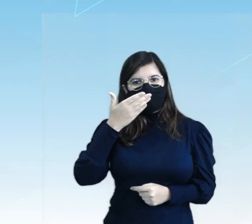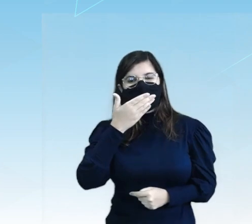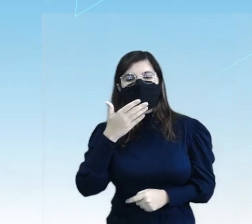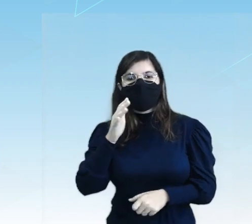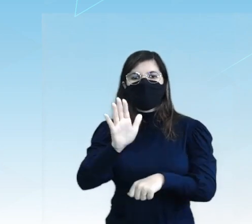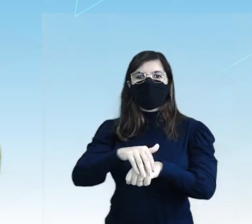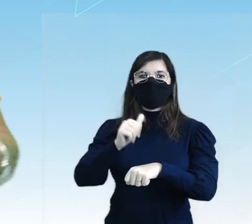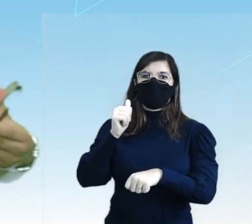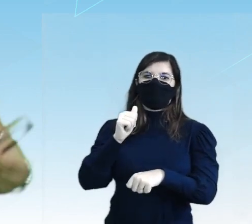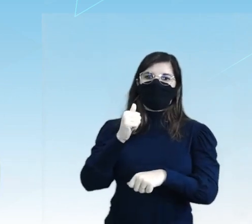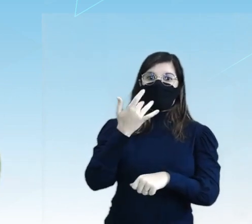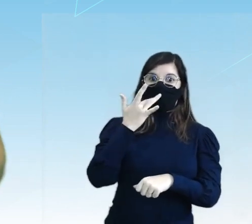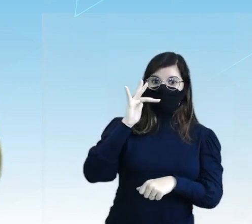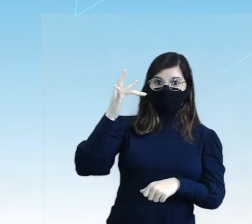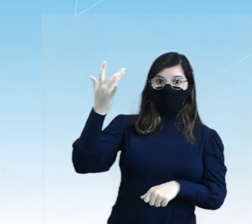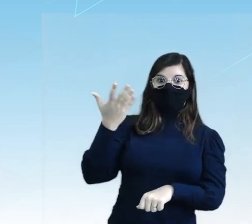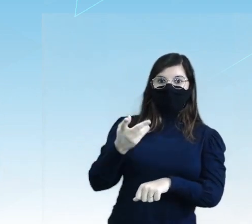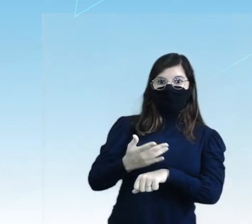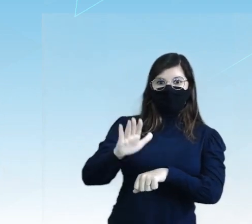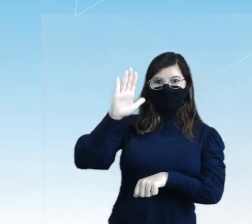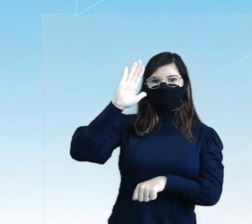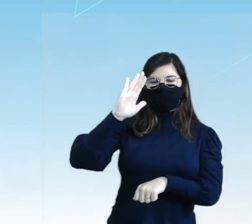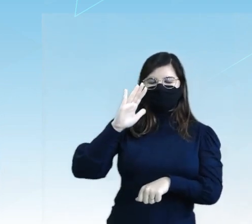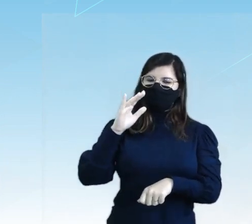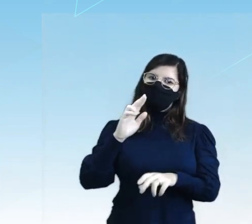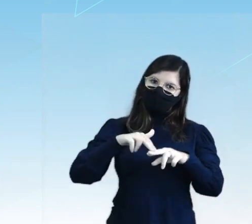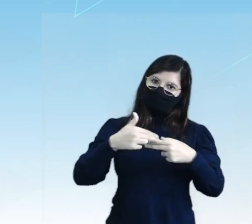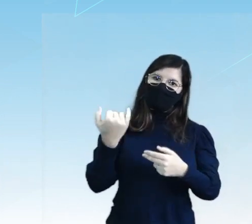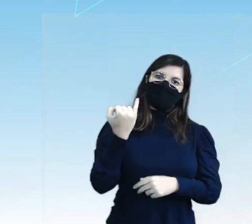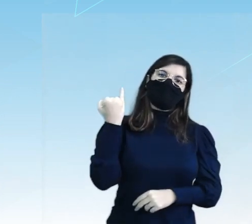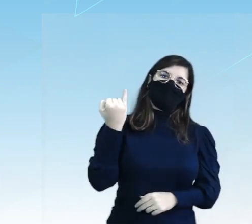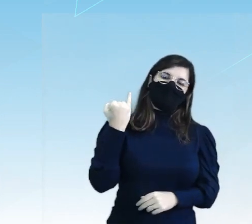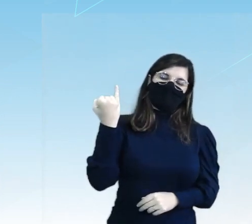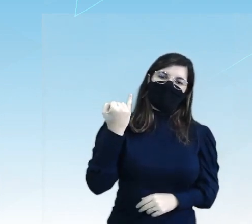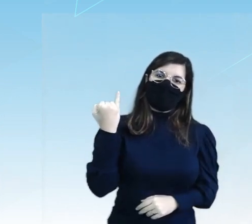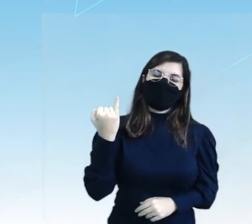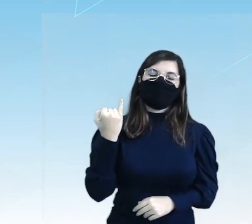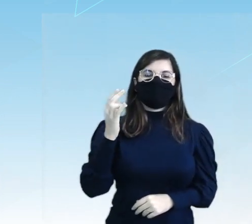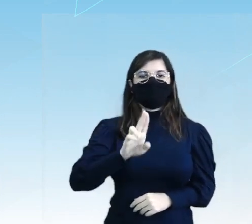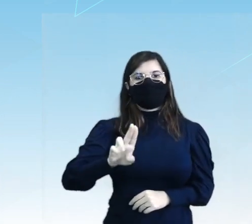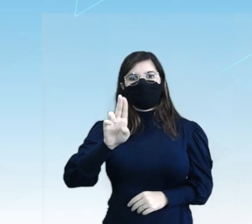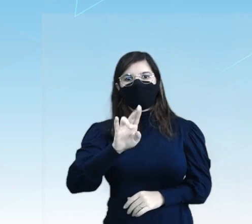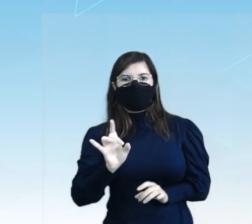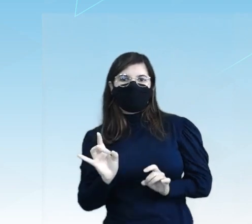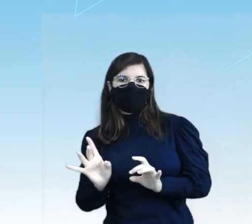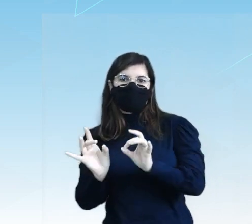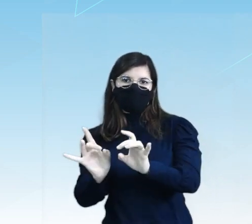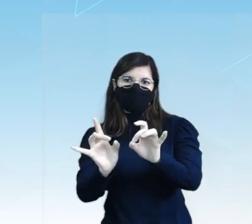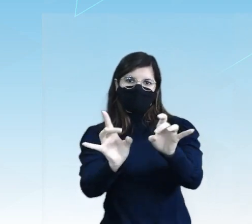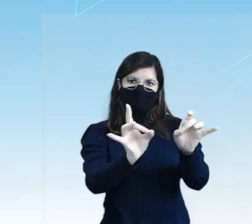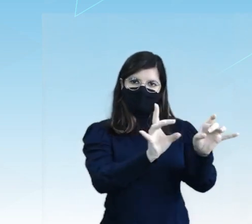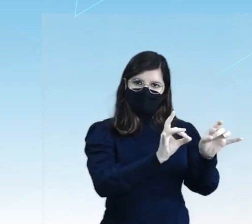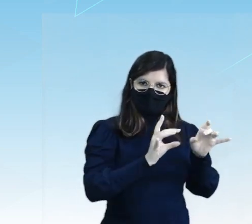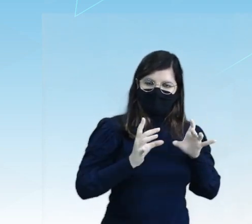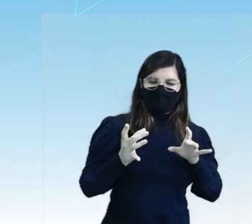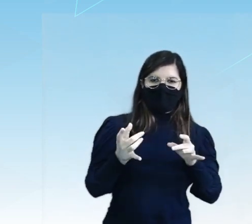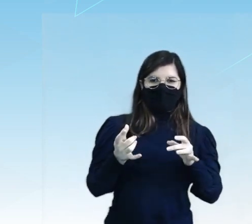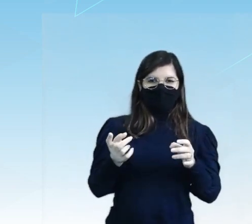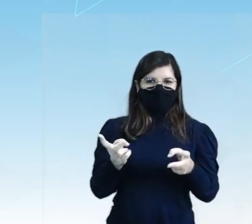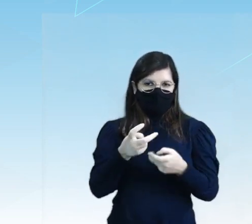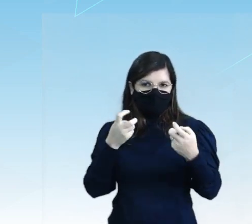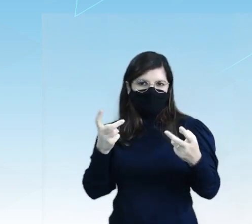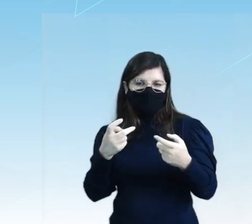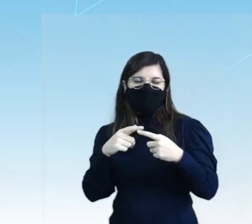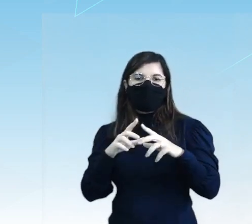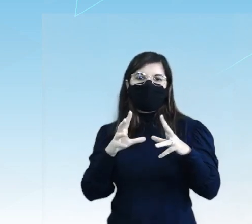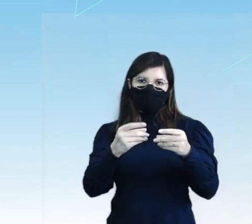era chamado de Ouro Branco né De tanto a importância de ser o mercado né de consumo